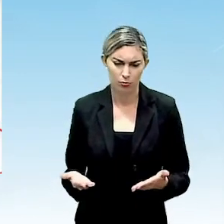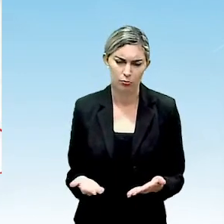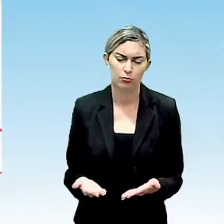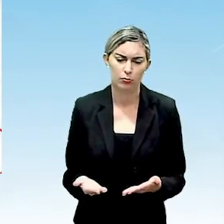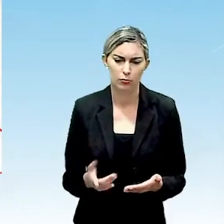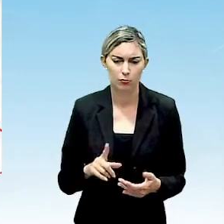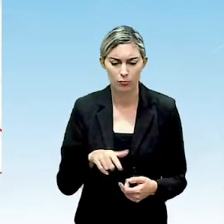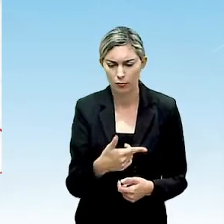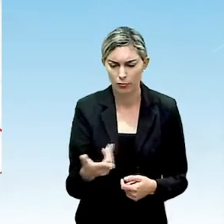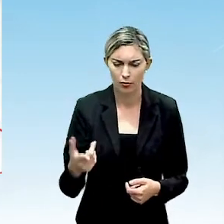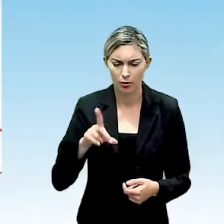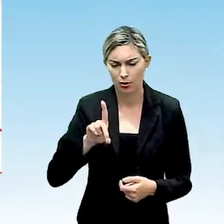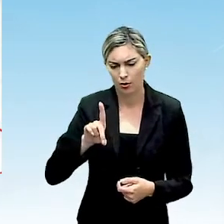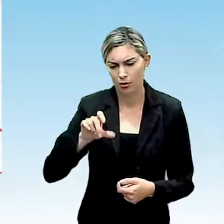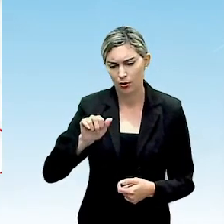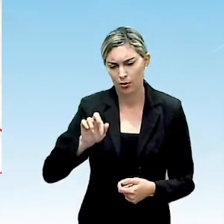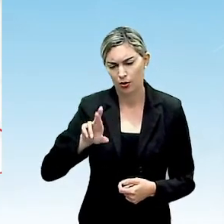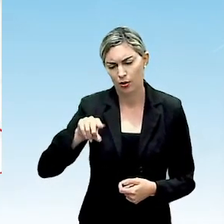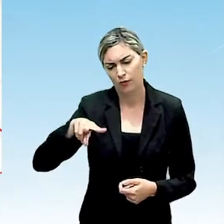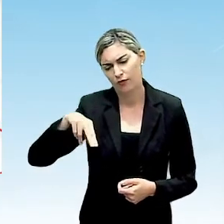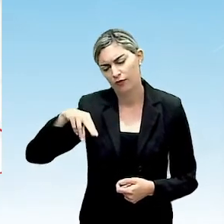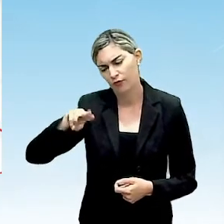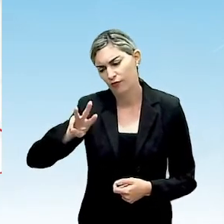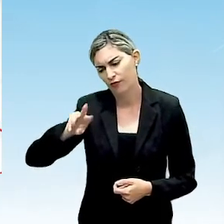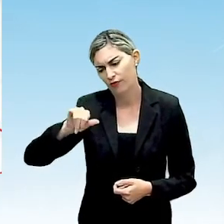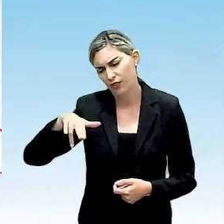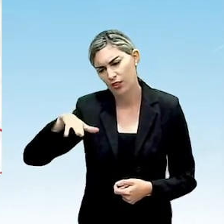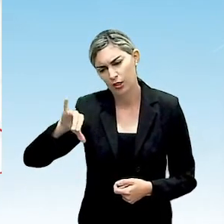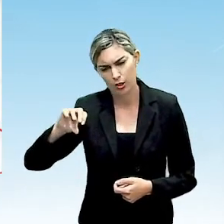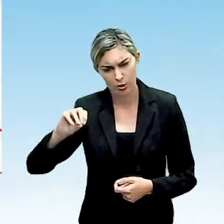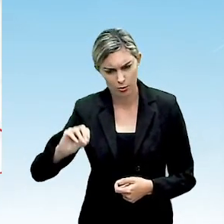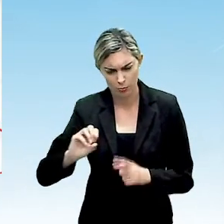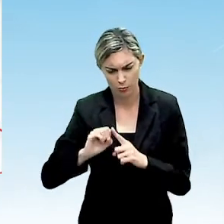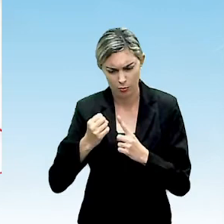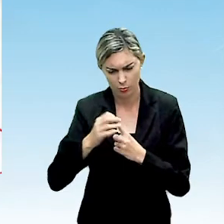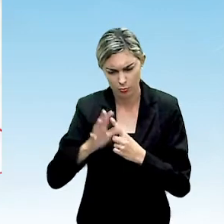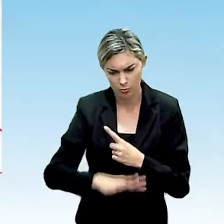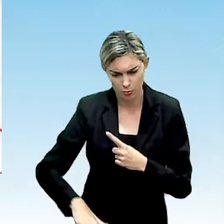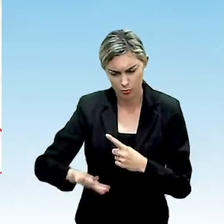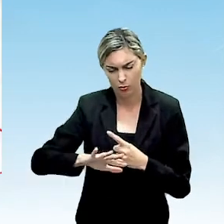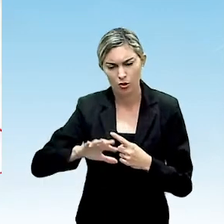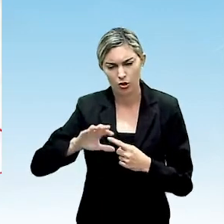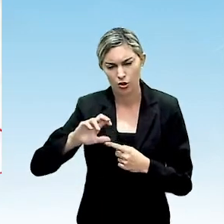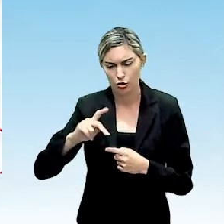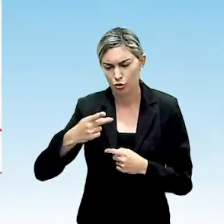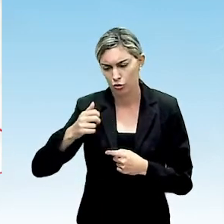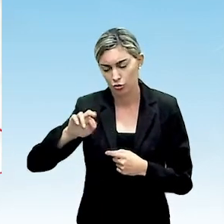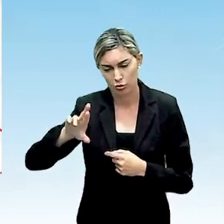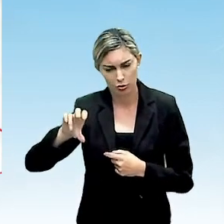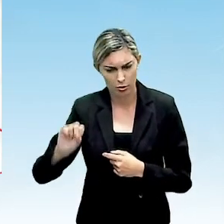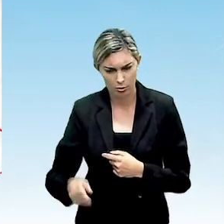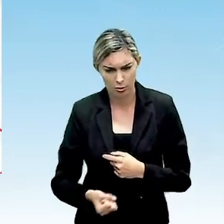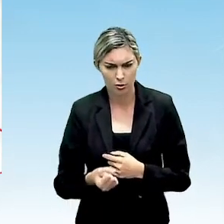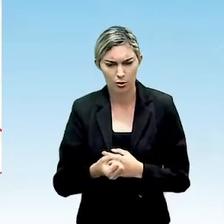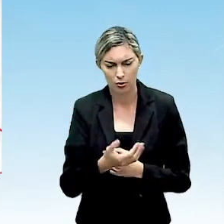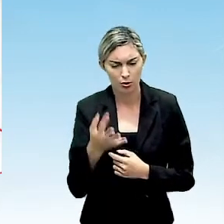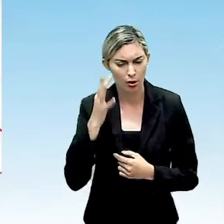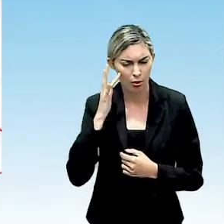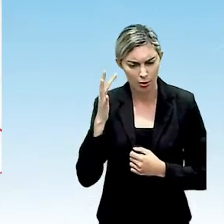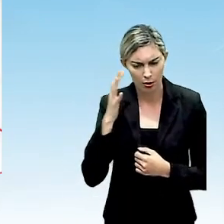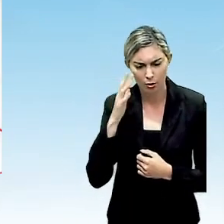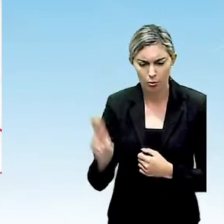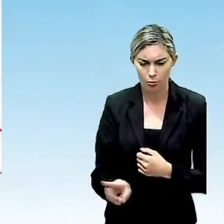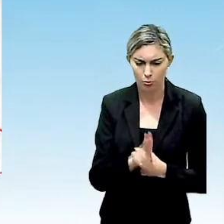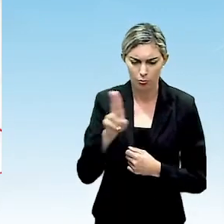branqueamento, esse darwinismo social, em outras palavras, uma expressão que faz menção a Charles Darwin, né, que era uma teoria